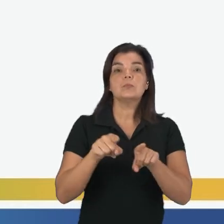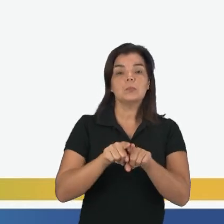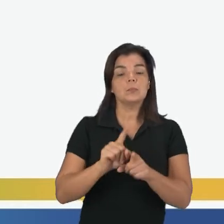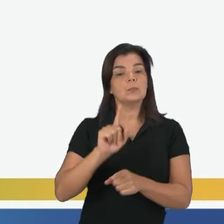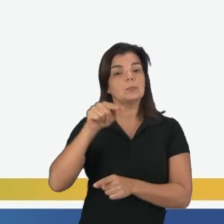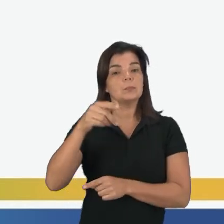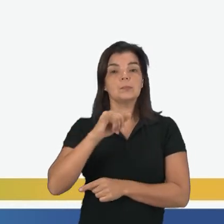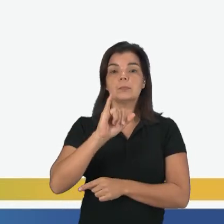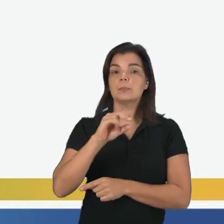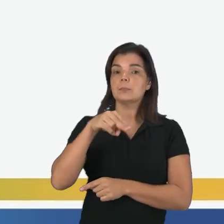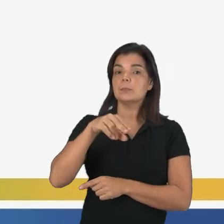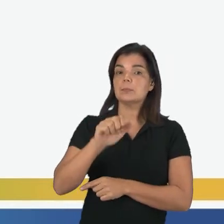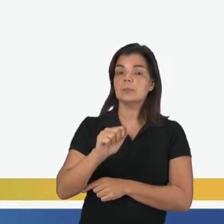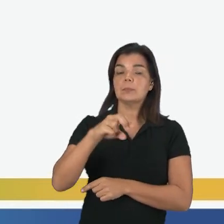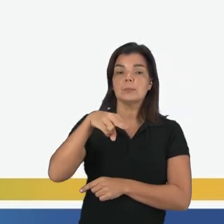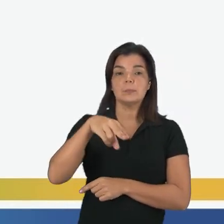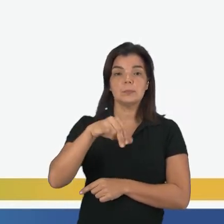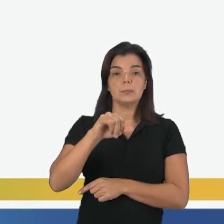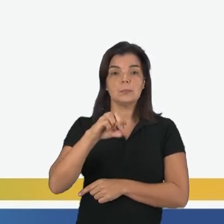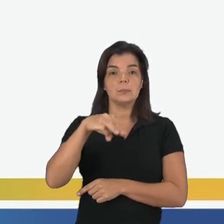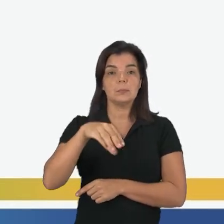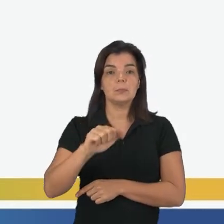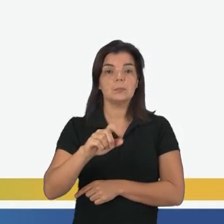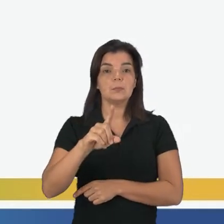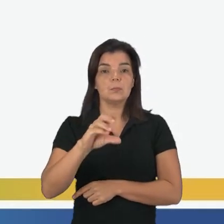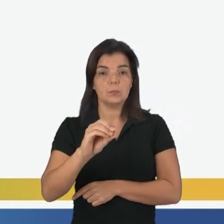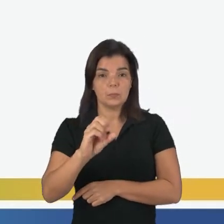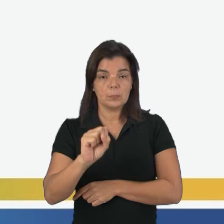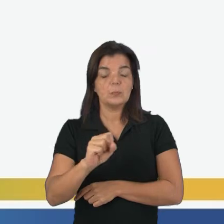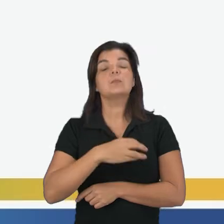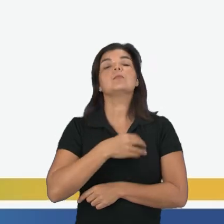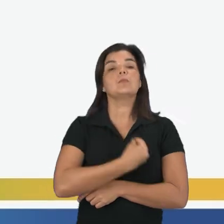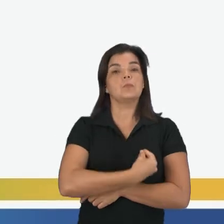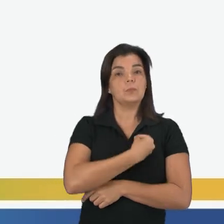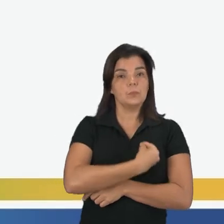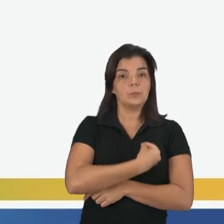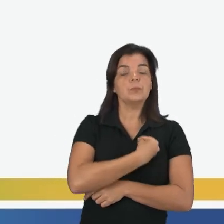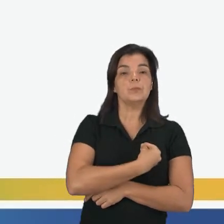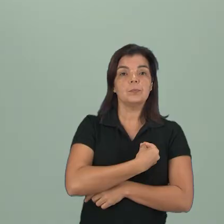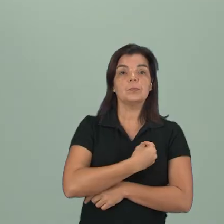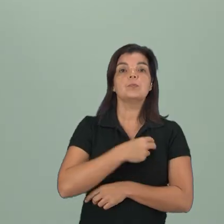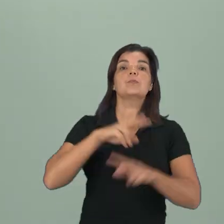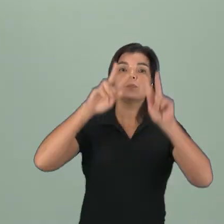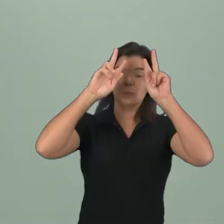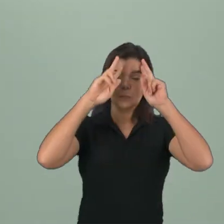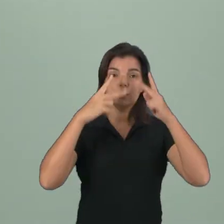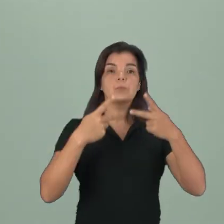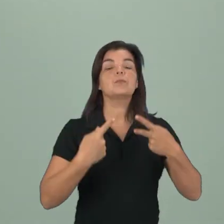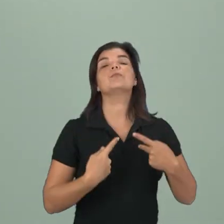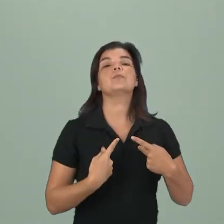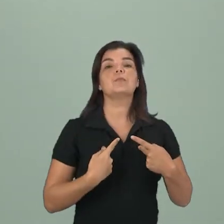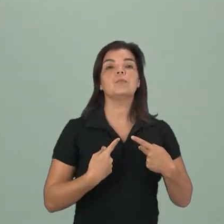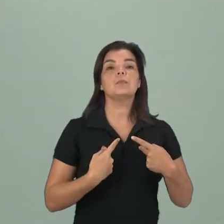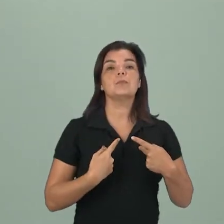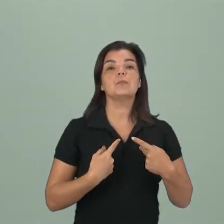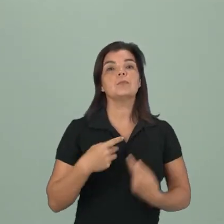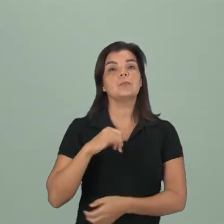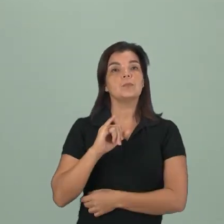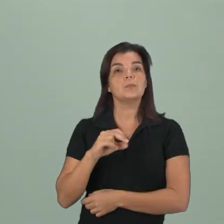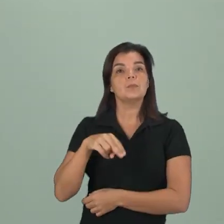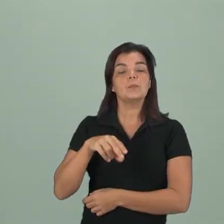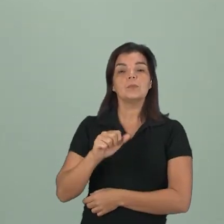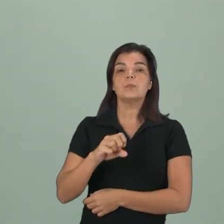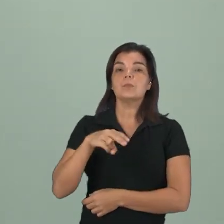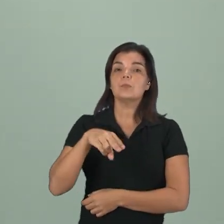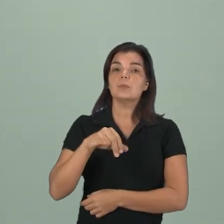animados, ou seja, né, de seres que têm vida, principalmente dos seres humanos, a seres inanimados,